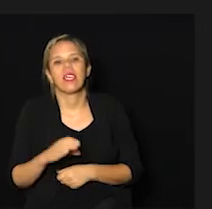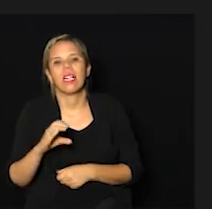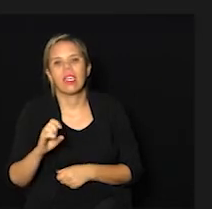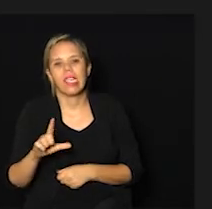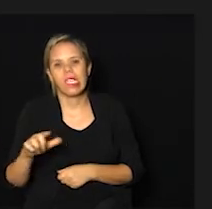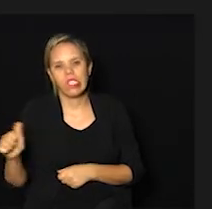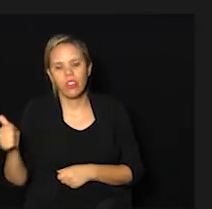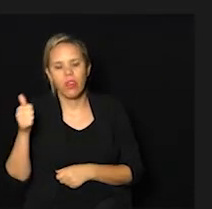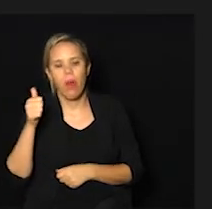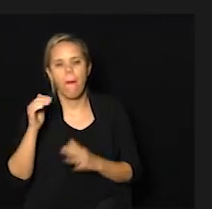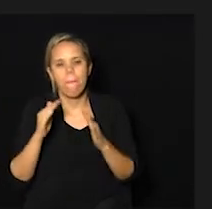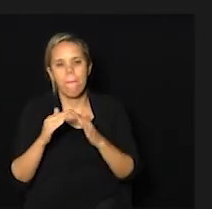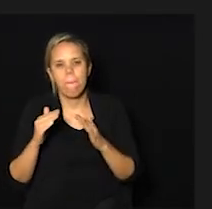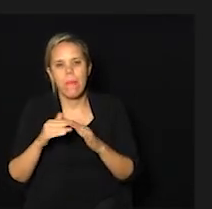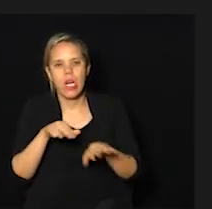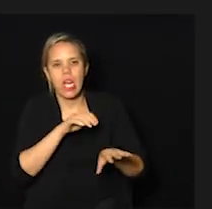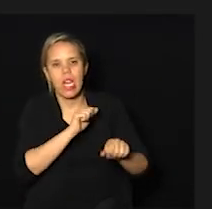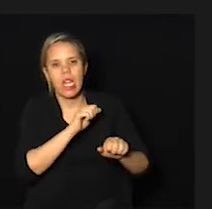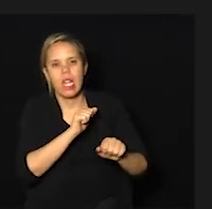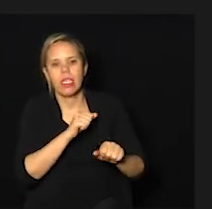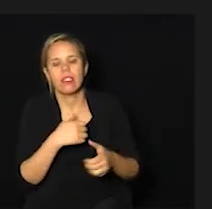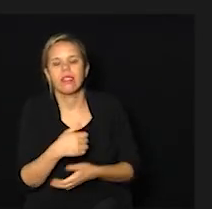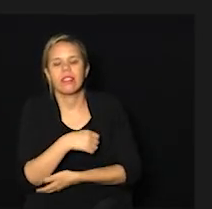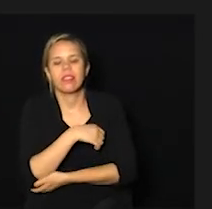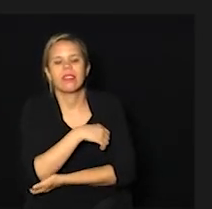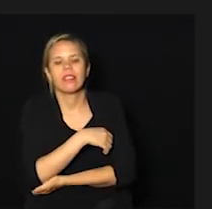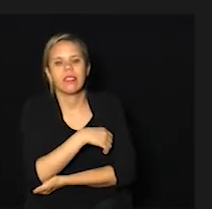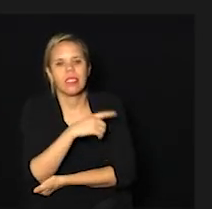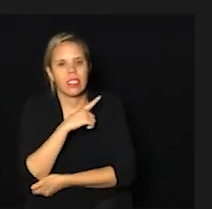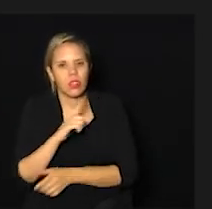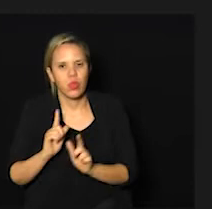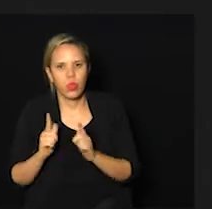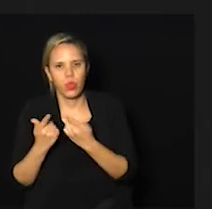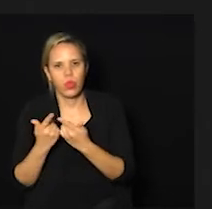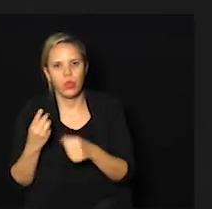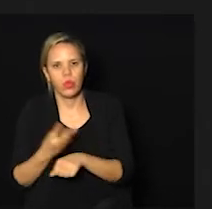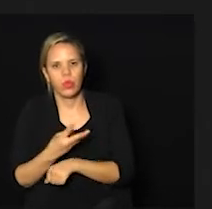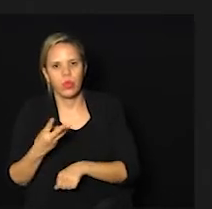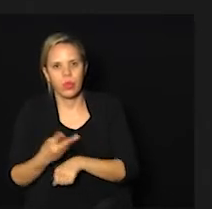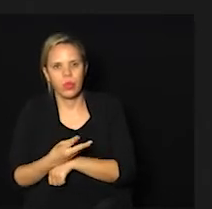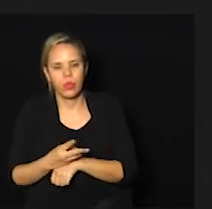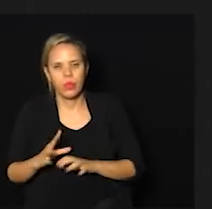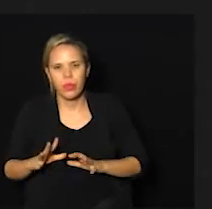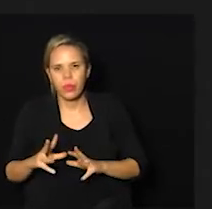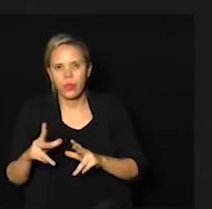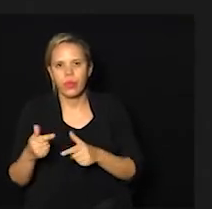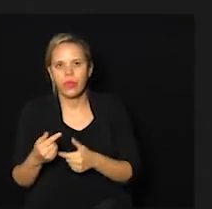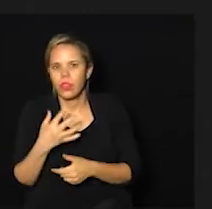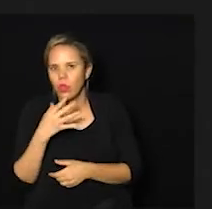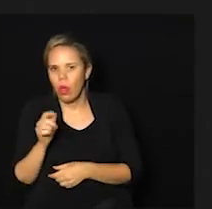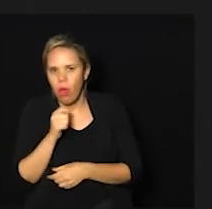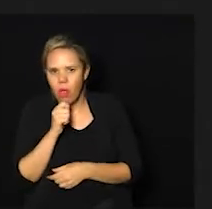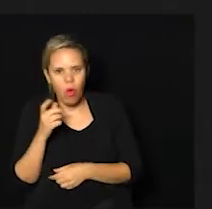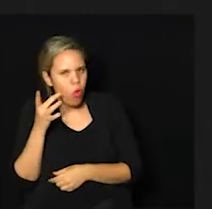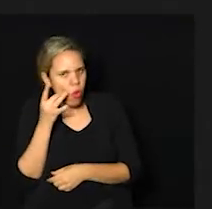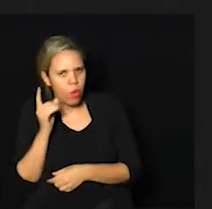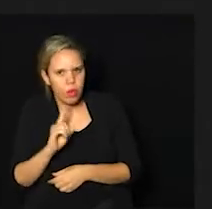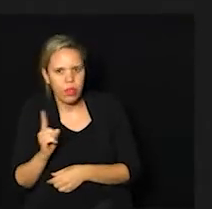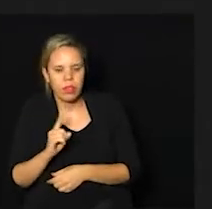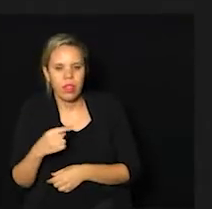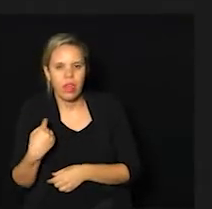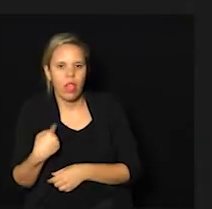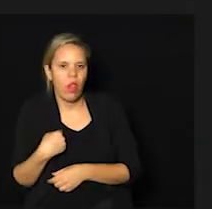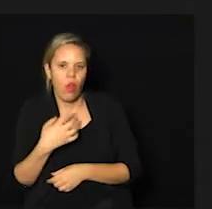mora na Espanha. E a gente tem um grupo de WhatsApp, nem todas se conhecem pessoalmente. Por